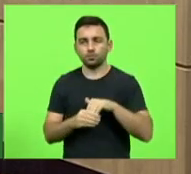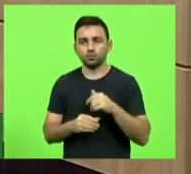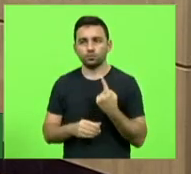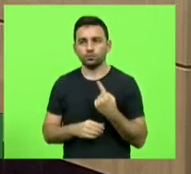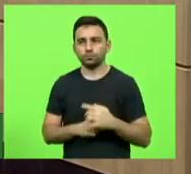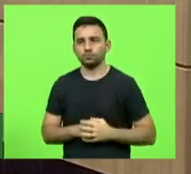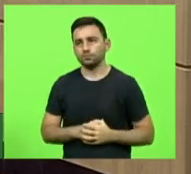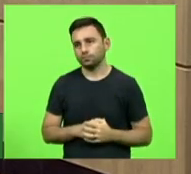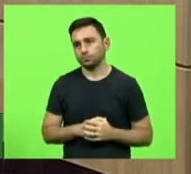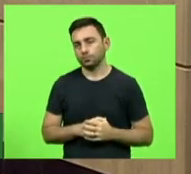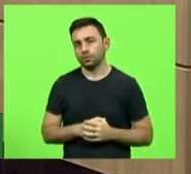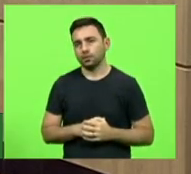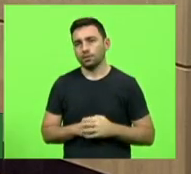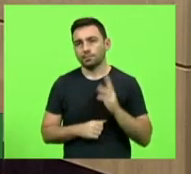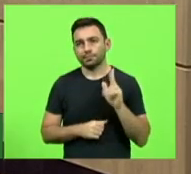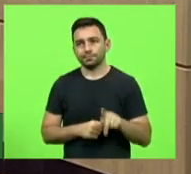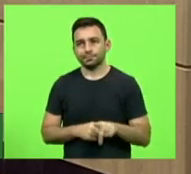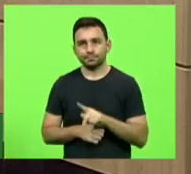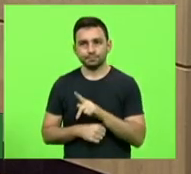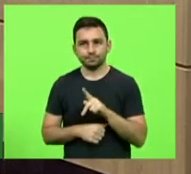vota deputado Padre Pedro Baldiceira?